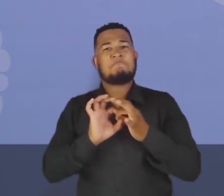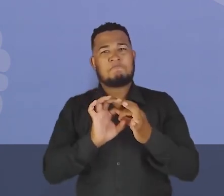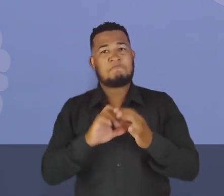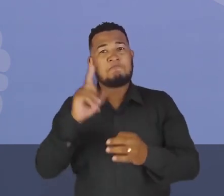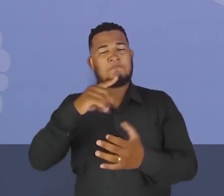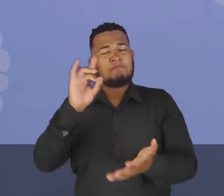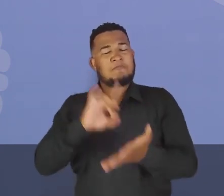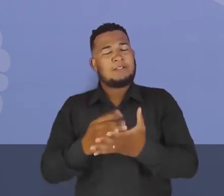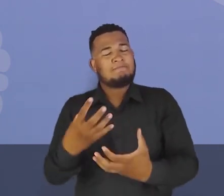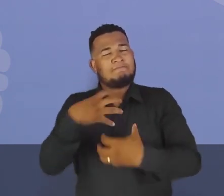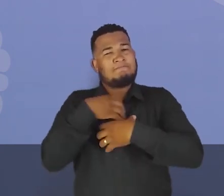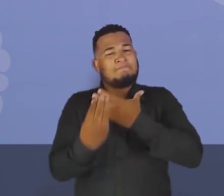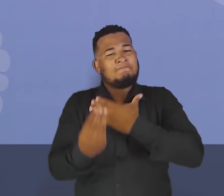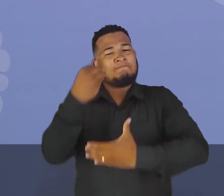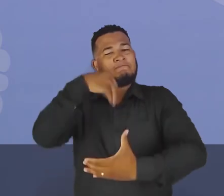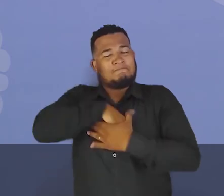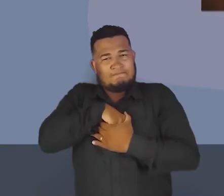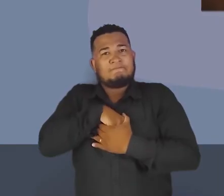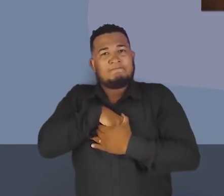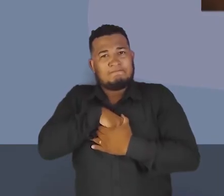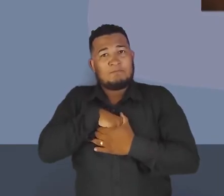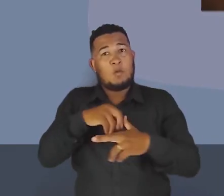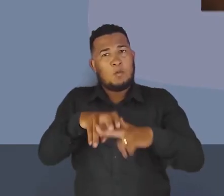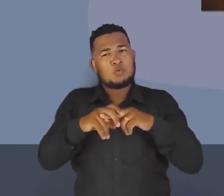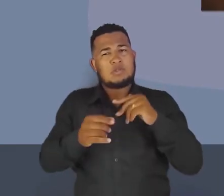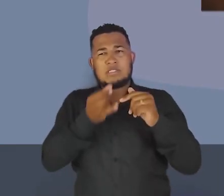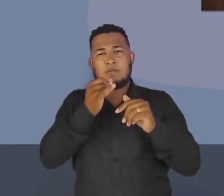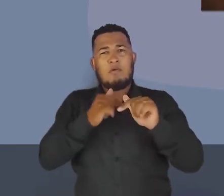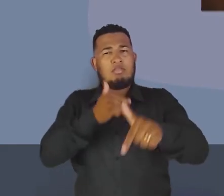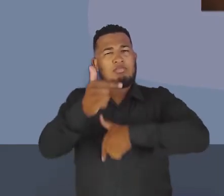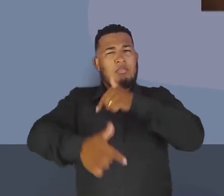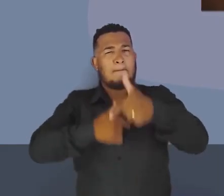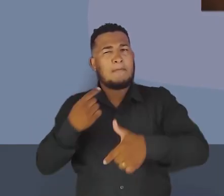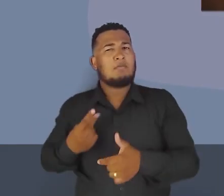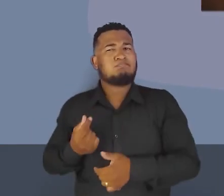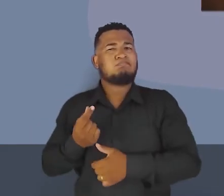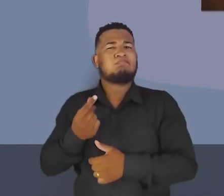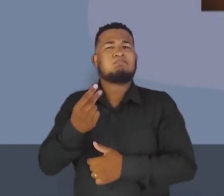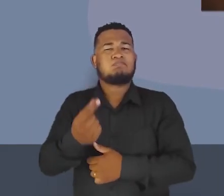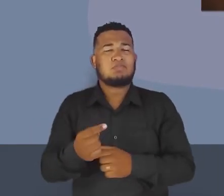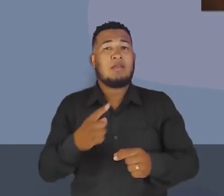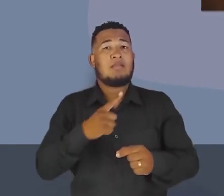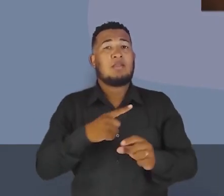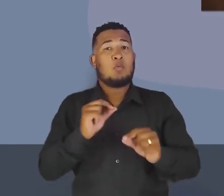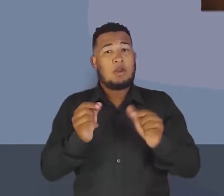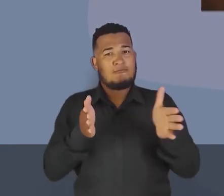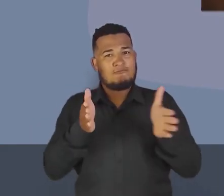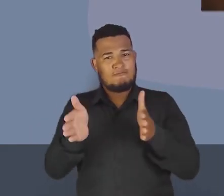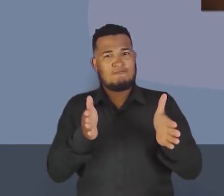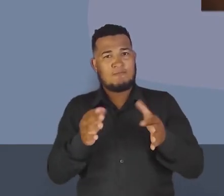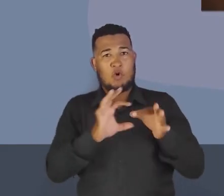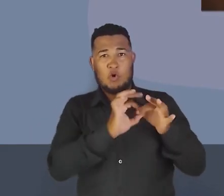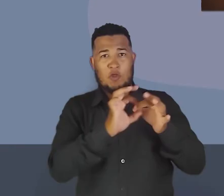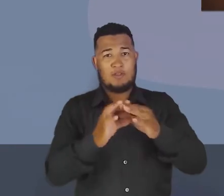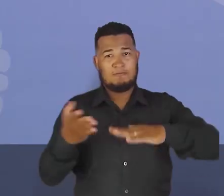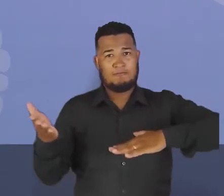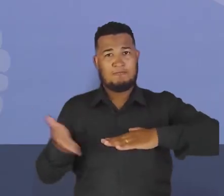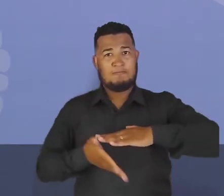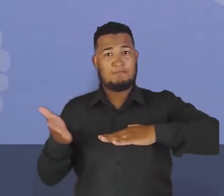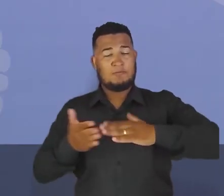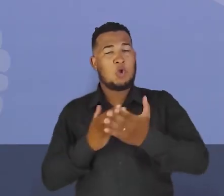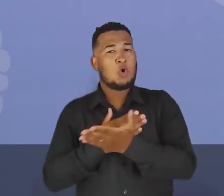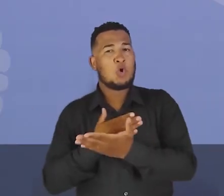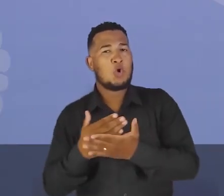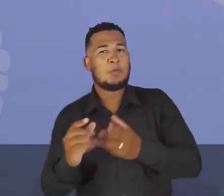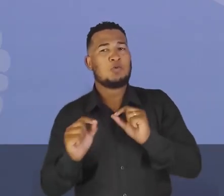minha essência. Então, o trabalho, durante muito tempo nesse período, né, nesse nosso contexto contemporâneo,